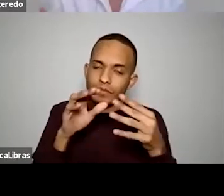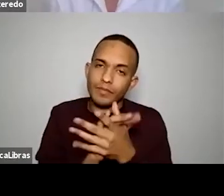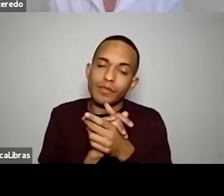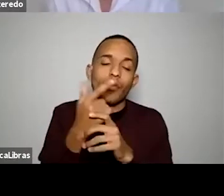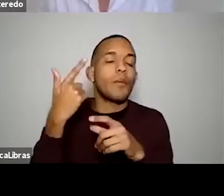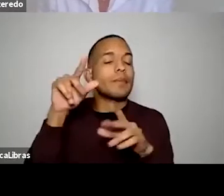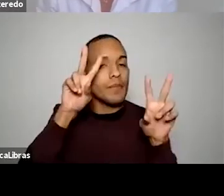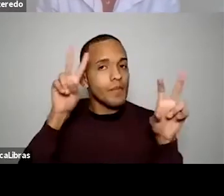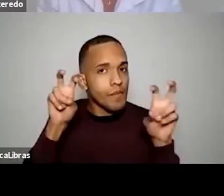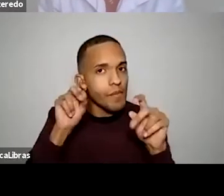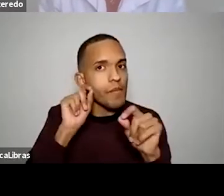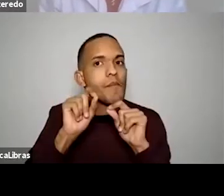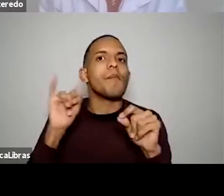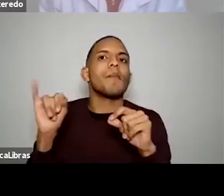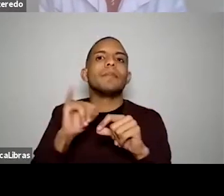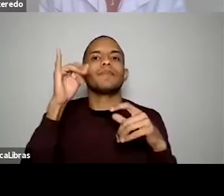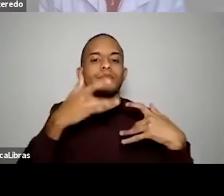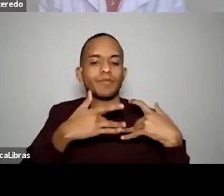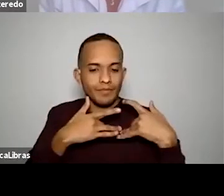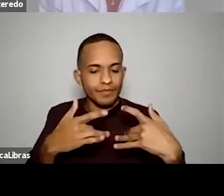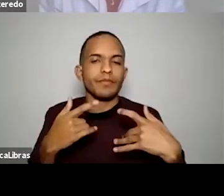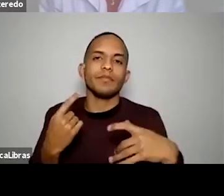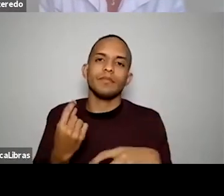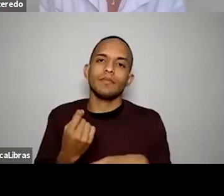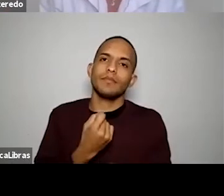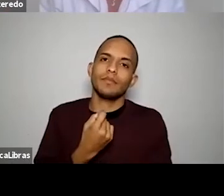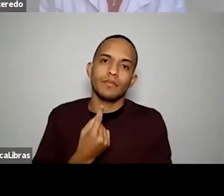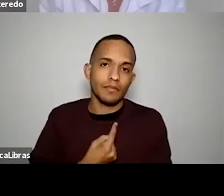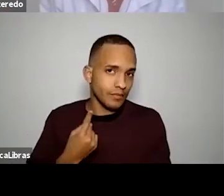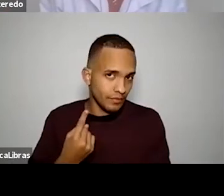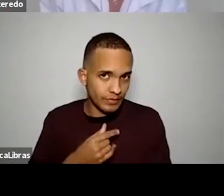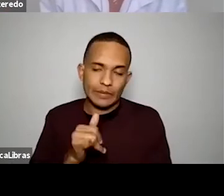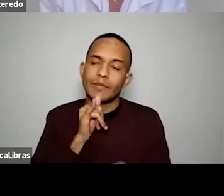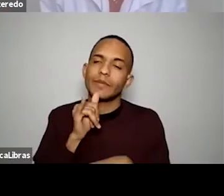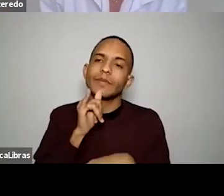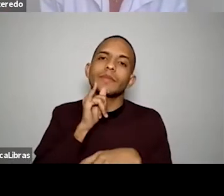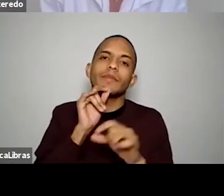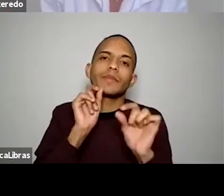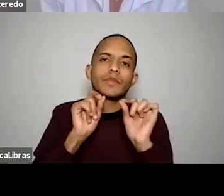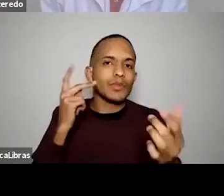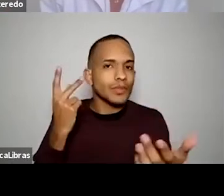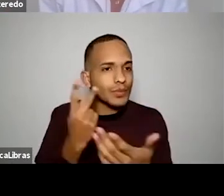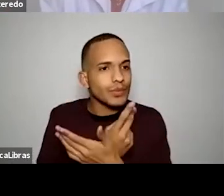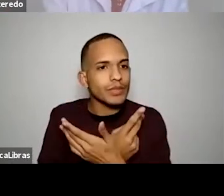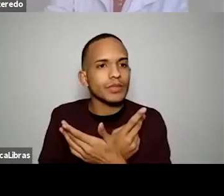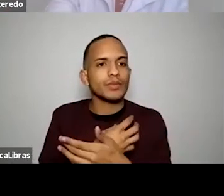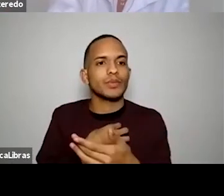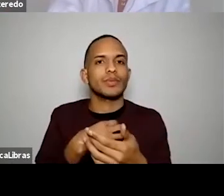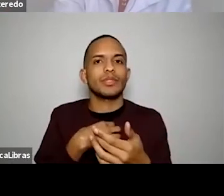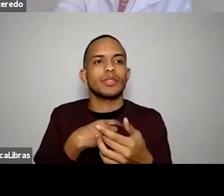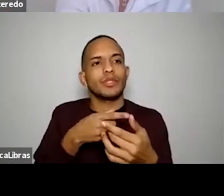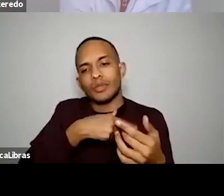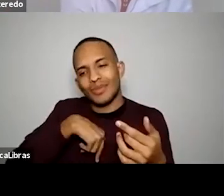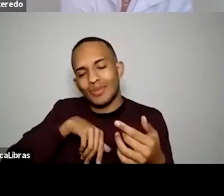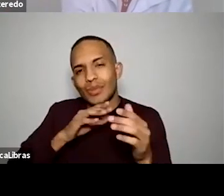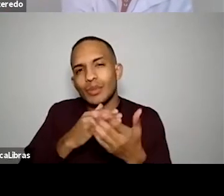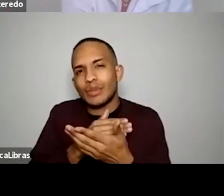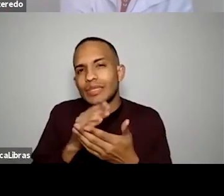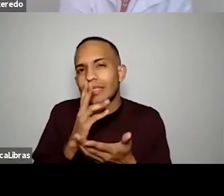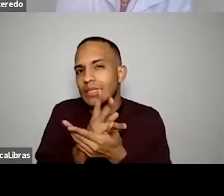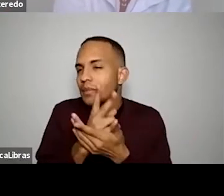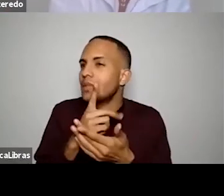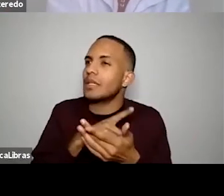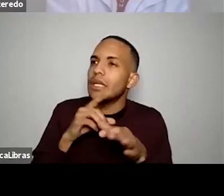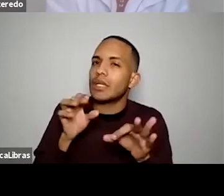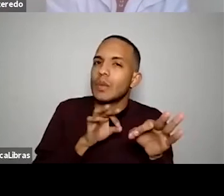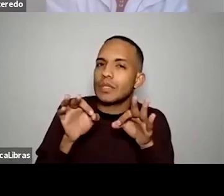é a importância do doar individual, né? Um erro de narrativa, por exemplo, que eu acho que a gente comete nas nossas